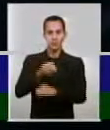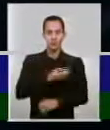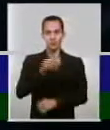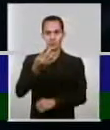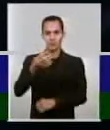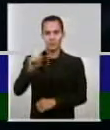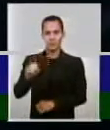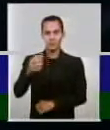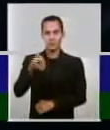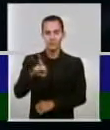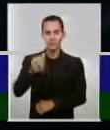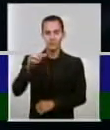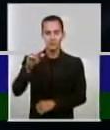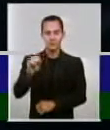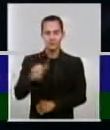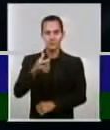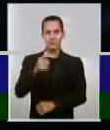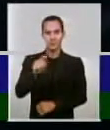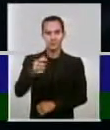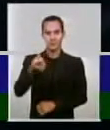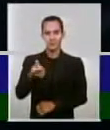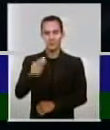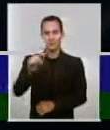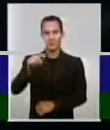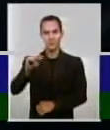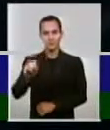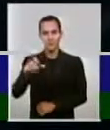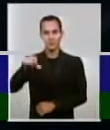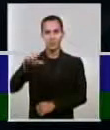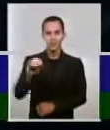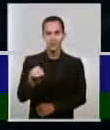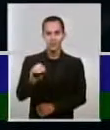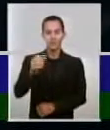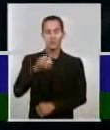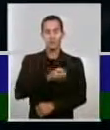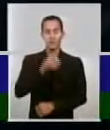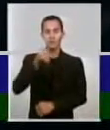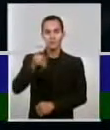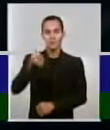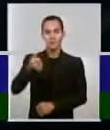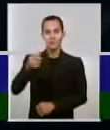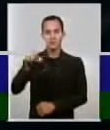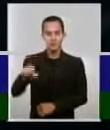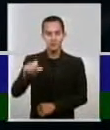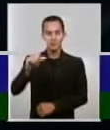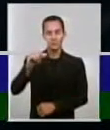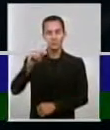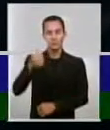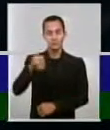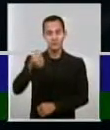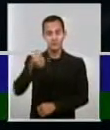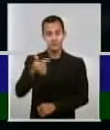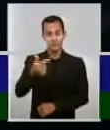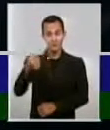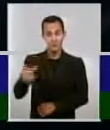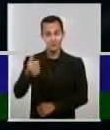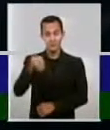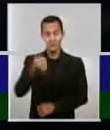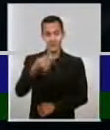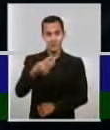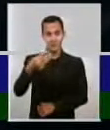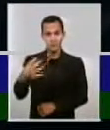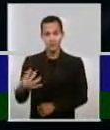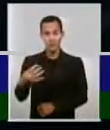48, 60, 68, 72, 76, 78, 90, 119, 122,